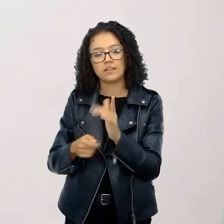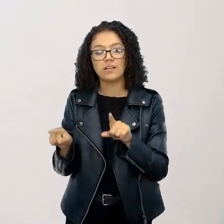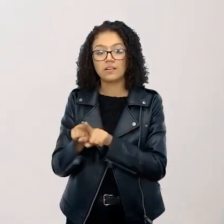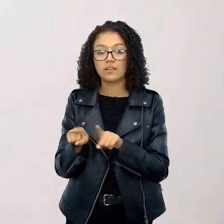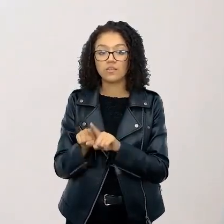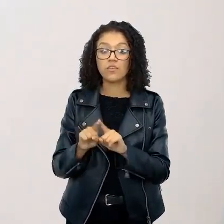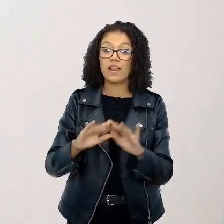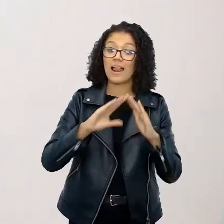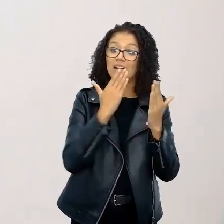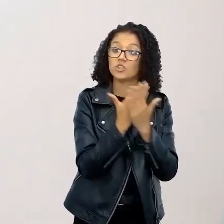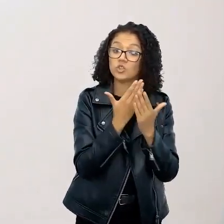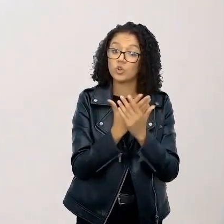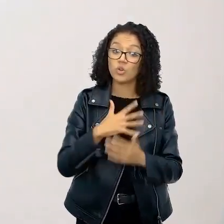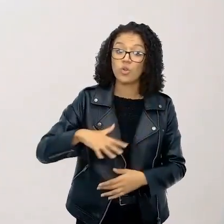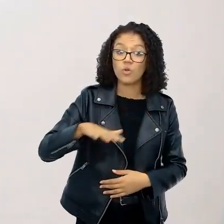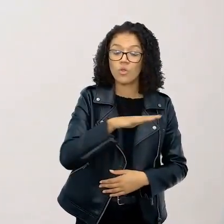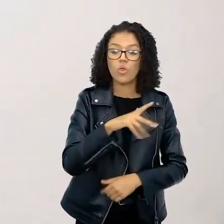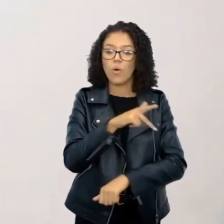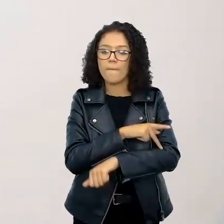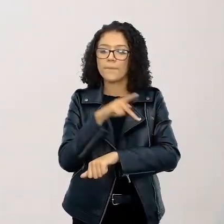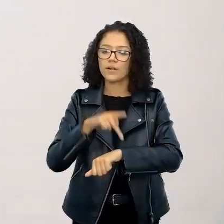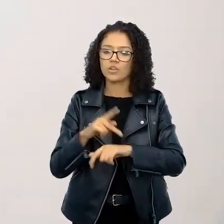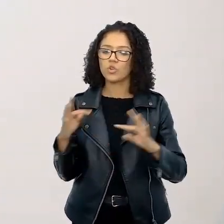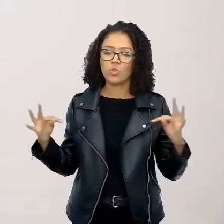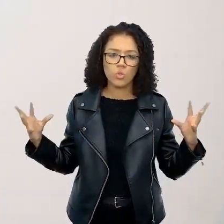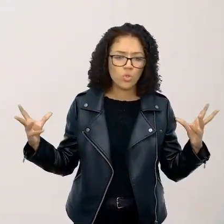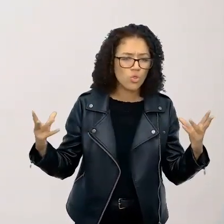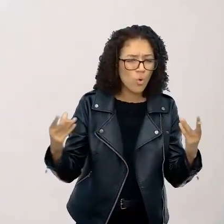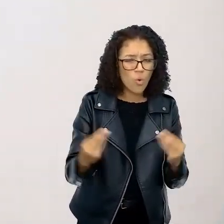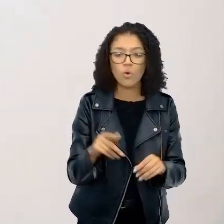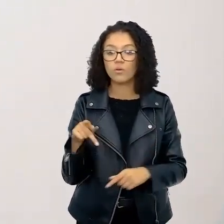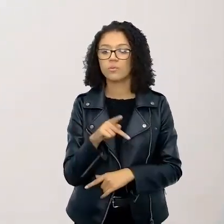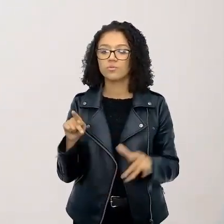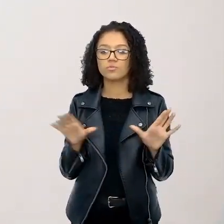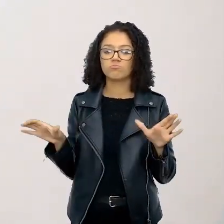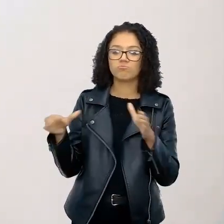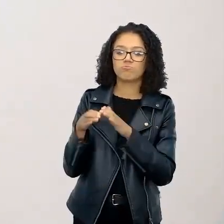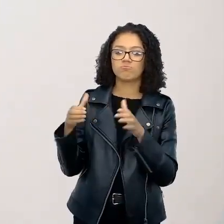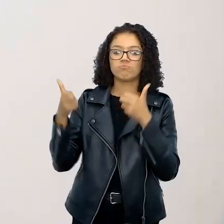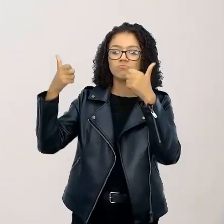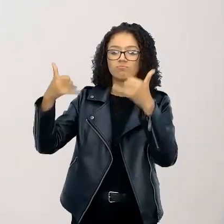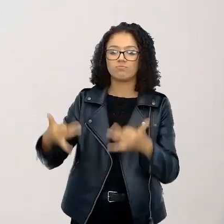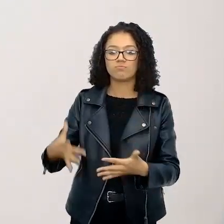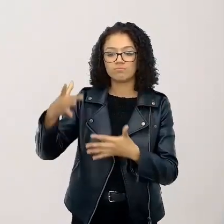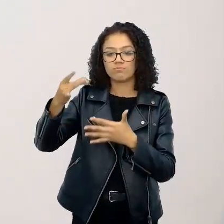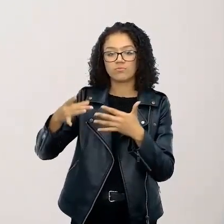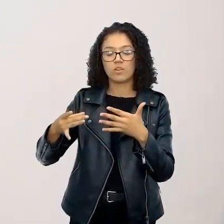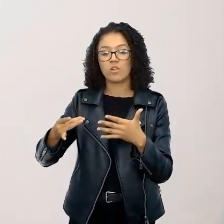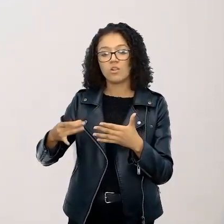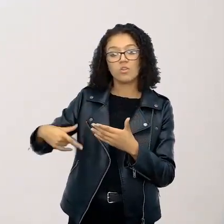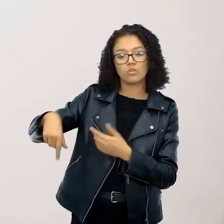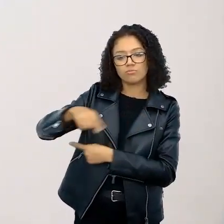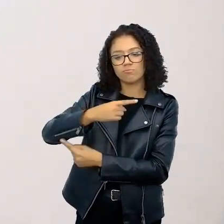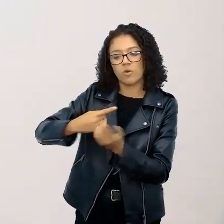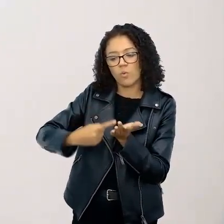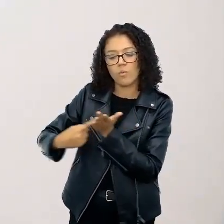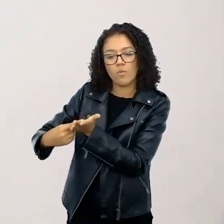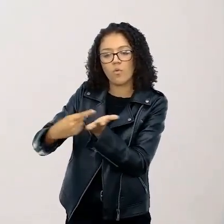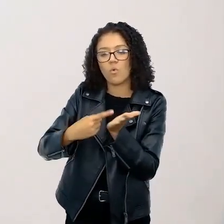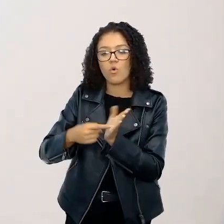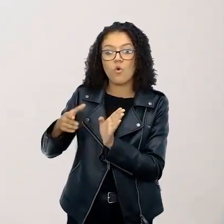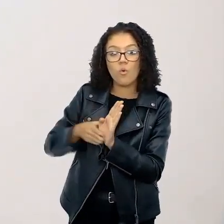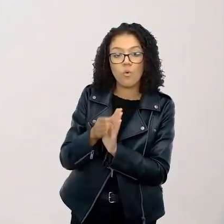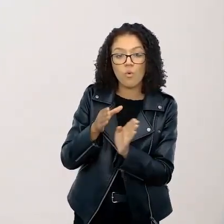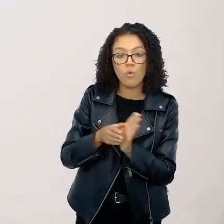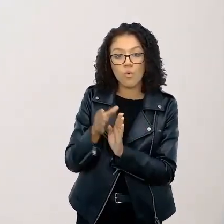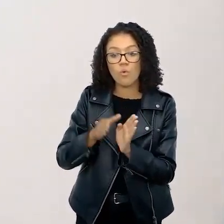a escola promove um trabalho pedagógico envolvendo todo o coletivo escolar. Grêmio Estudantil, Conselho Escolar, APMF, professores,